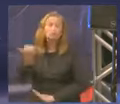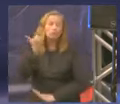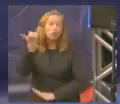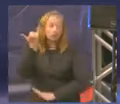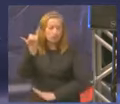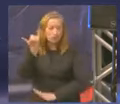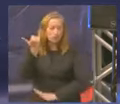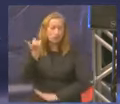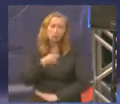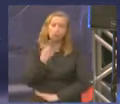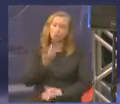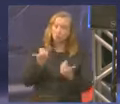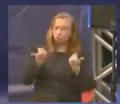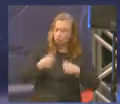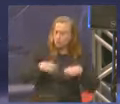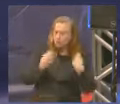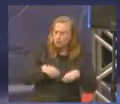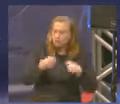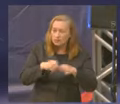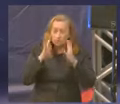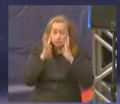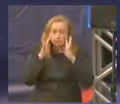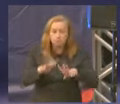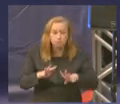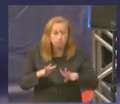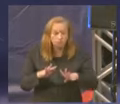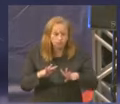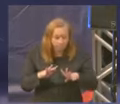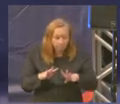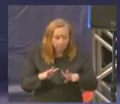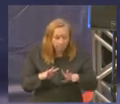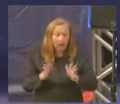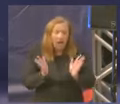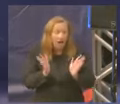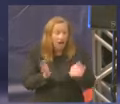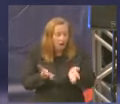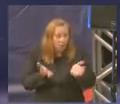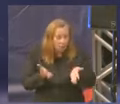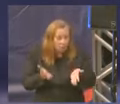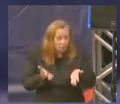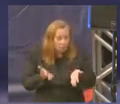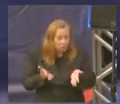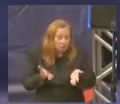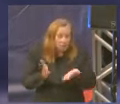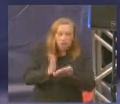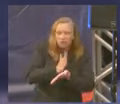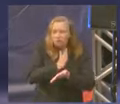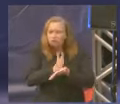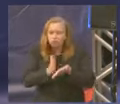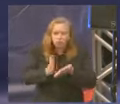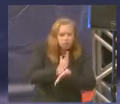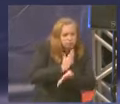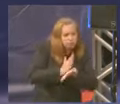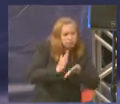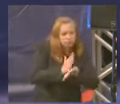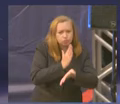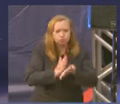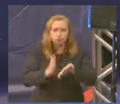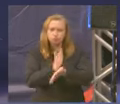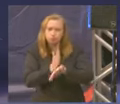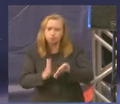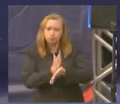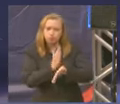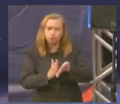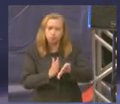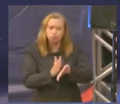que a gente precisa estar atento a elas. Agora, alguns analistas,